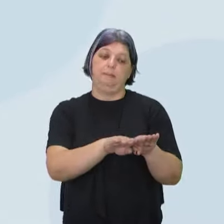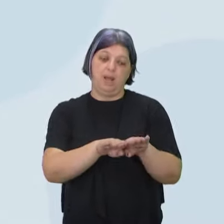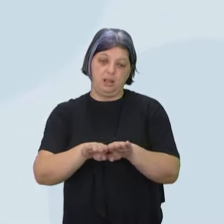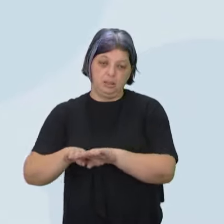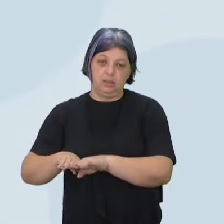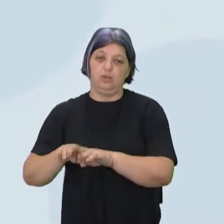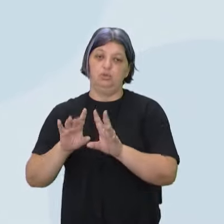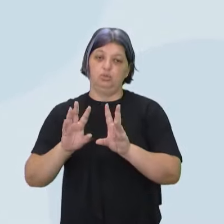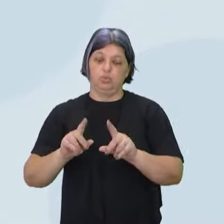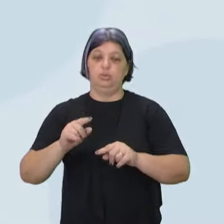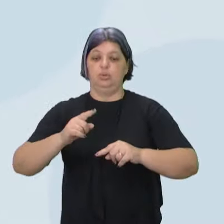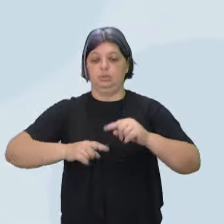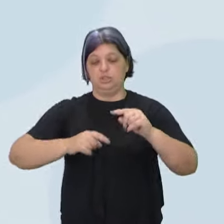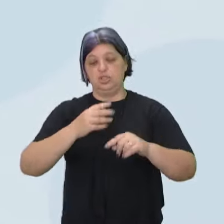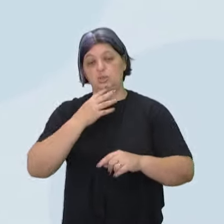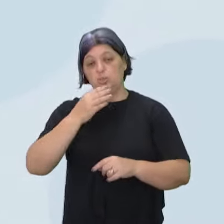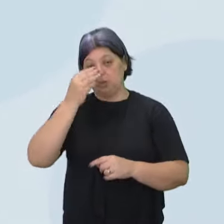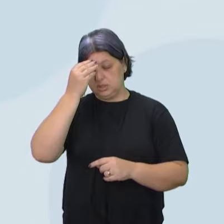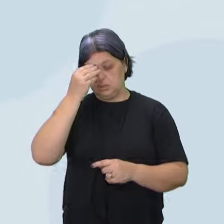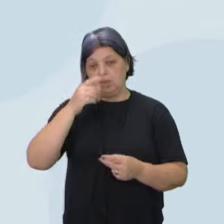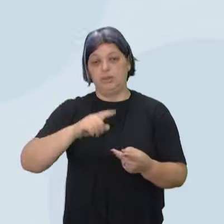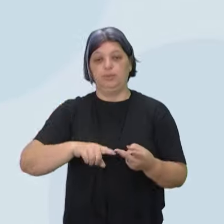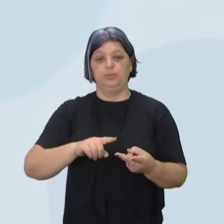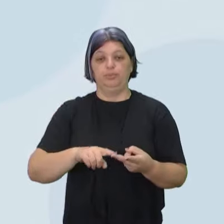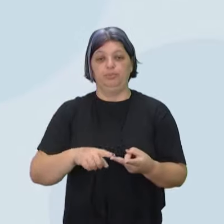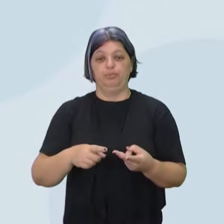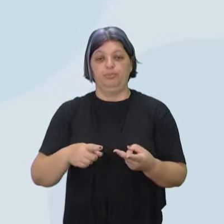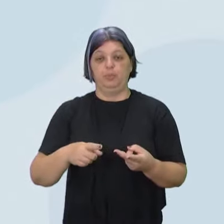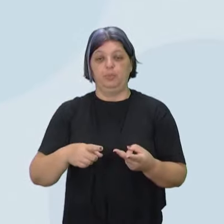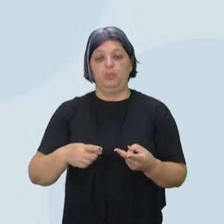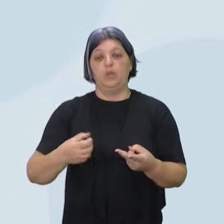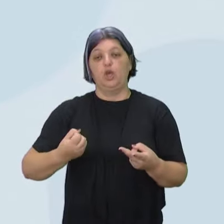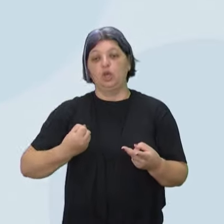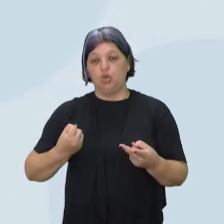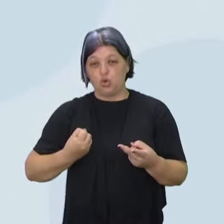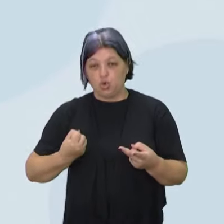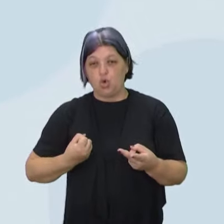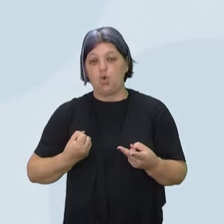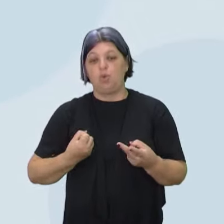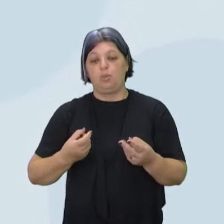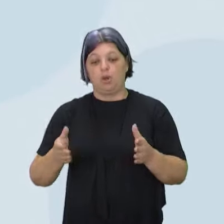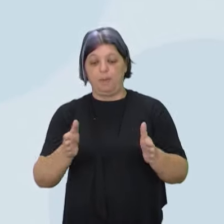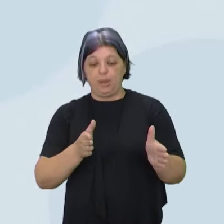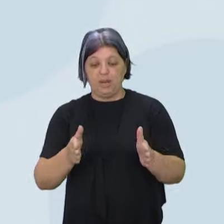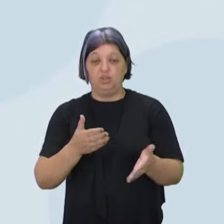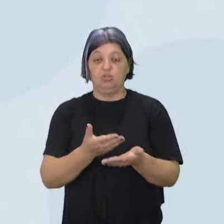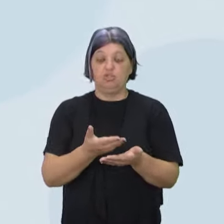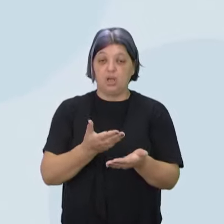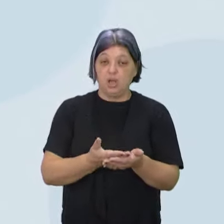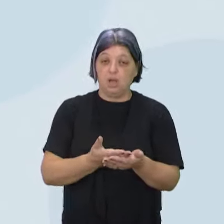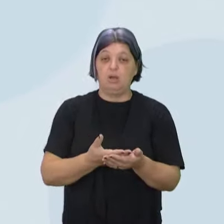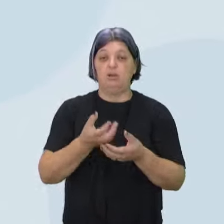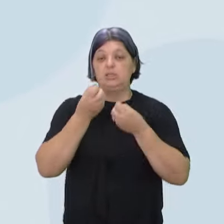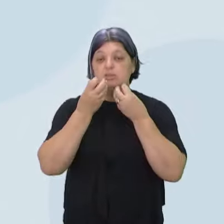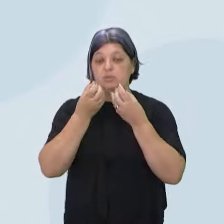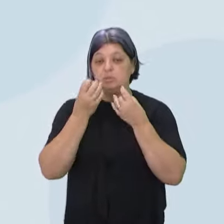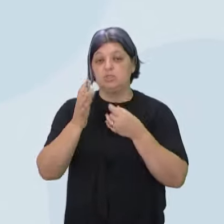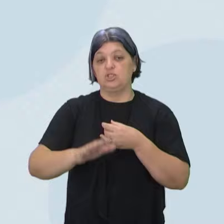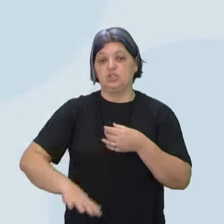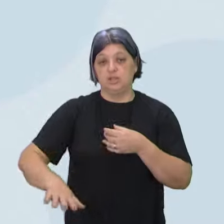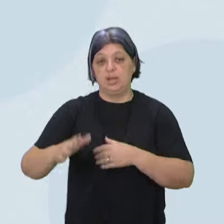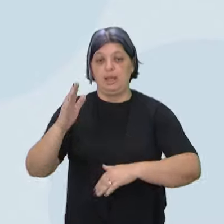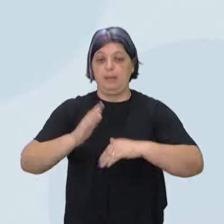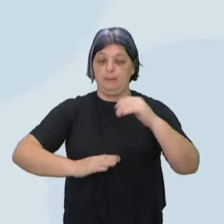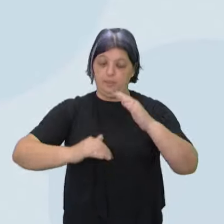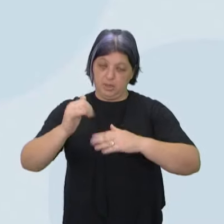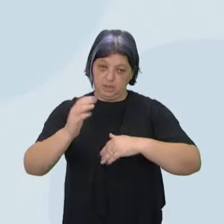de conhecimento, todos têm aí o número de aulas, né, qual que é a duração, as informações gerais, as habilidades